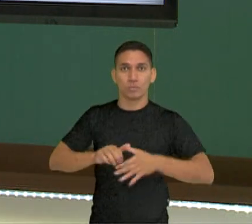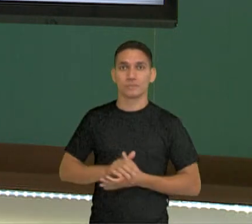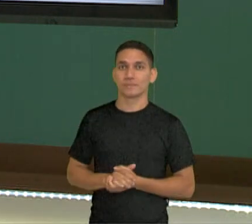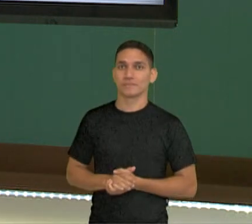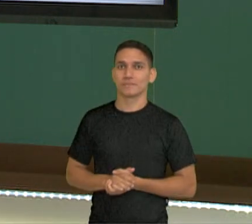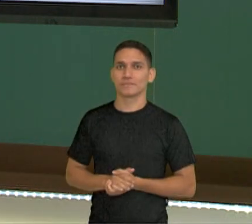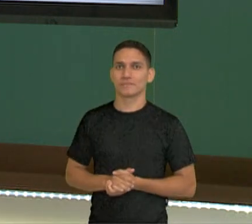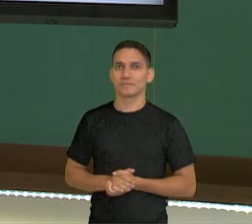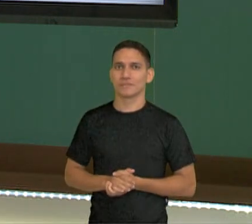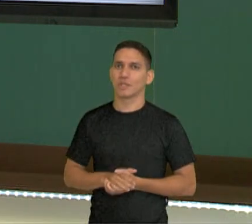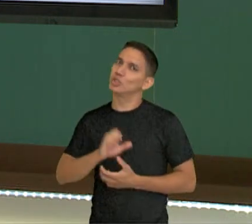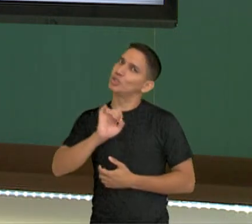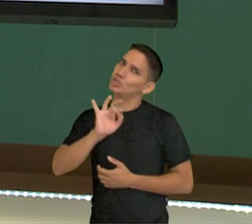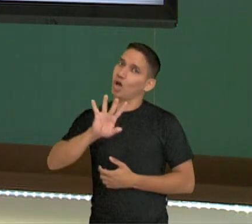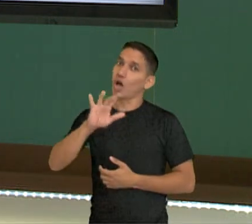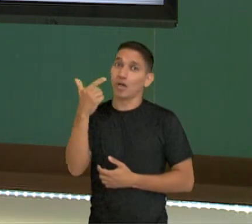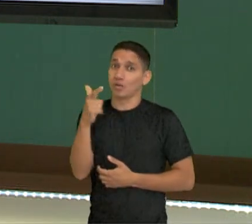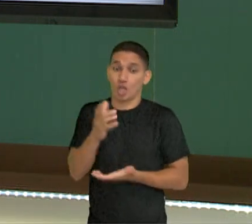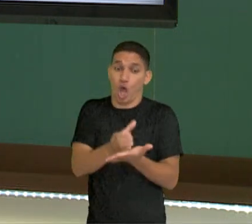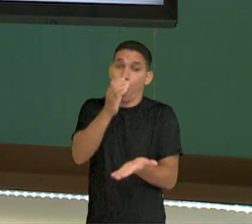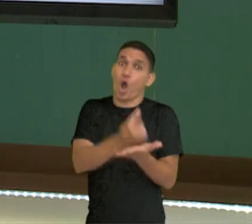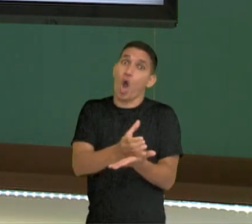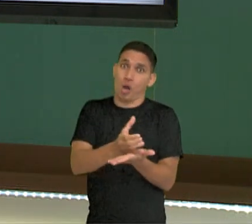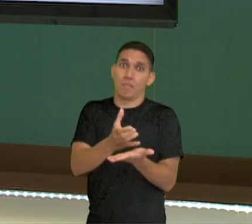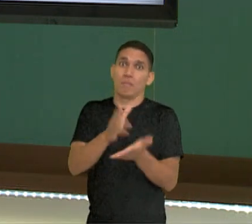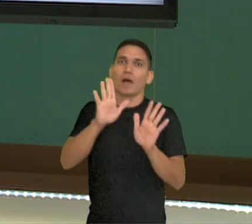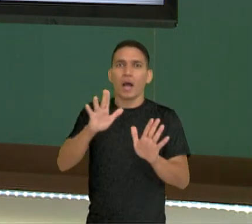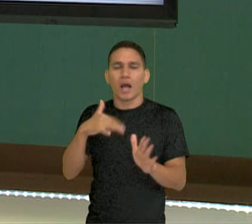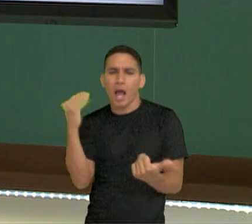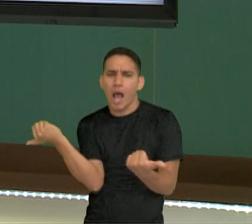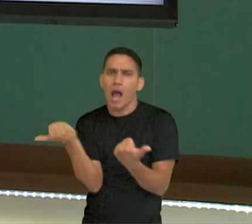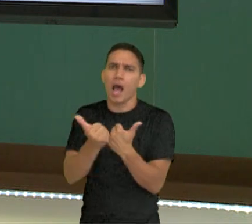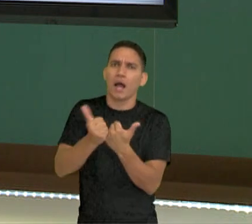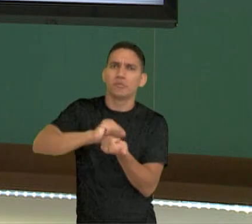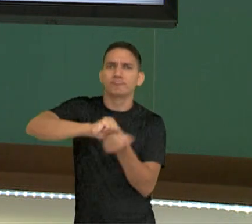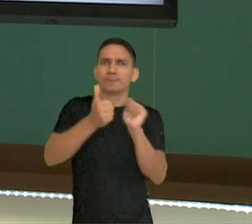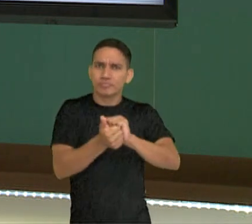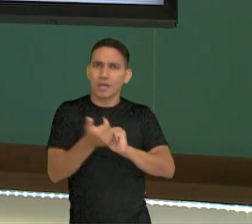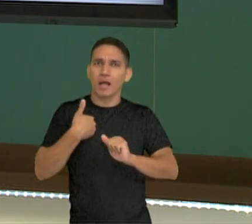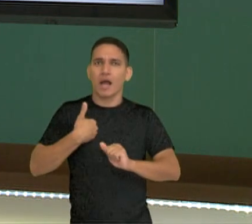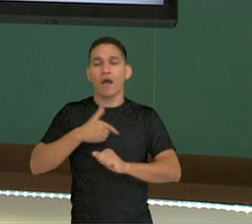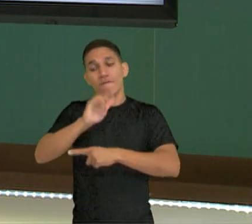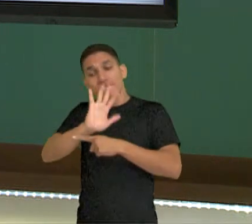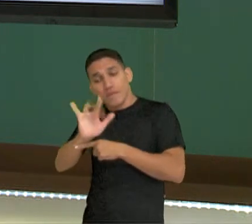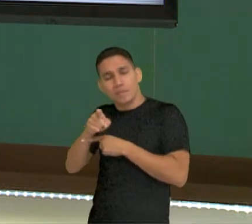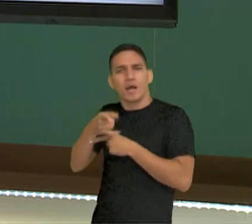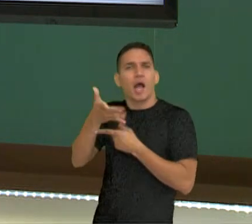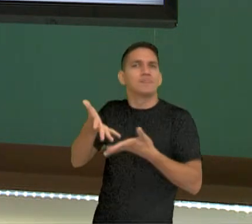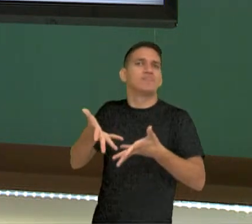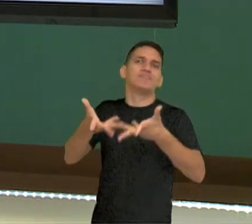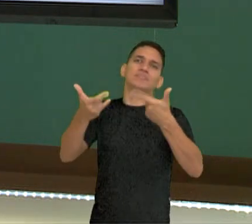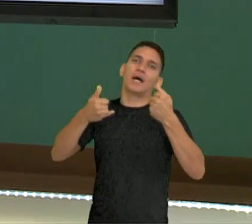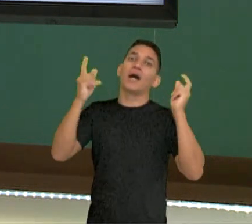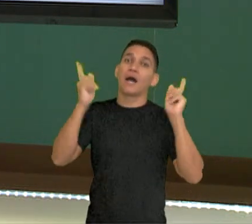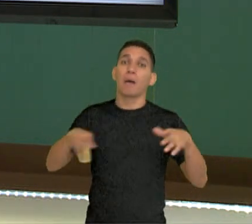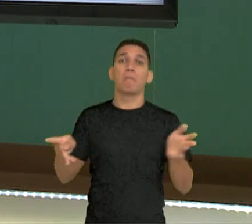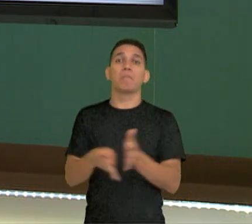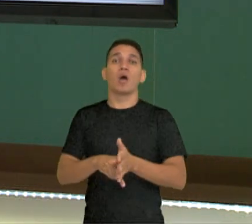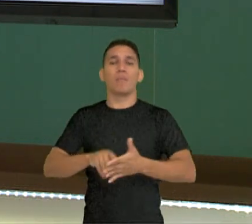eu só não tenho próprio precisei adaptar para trazer para vocês Assista o filme é um filme maravilhoso que trabalha com produção